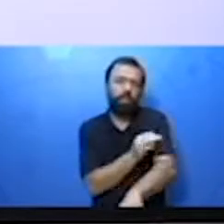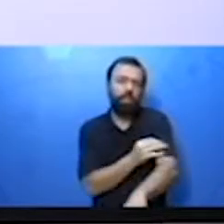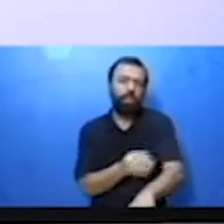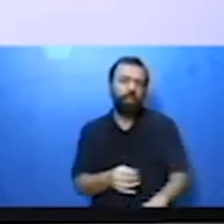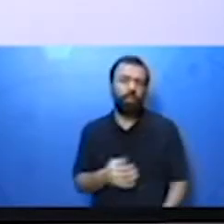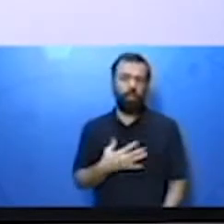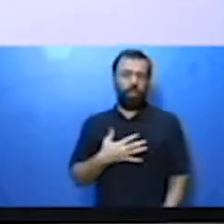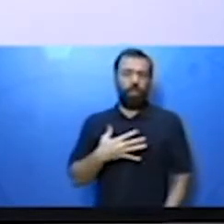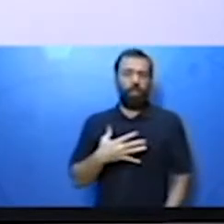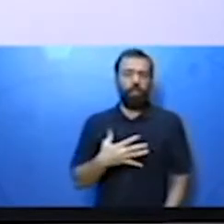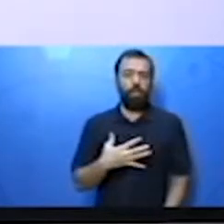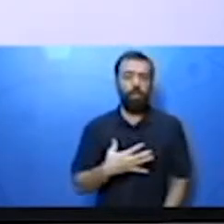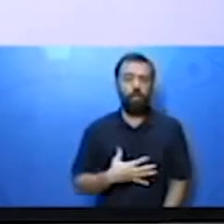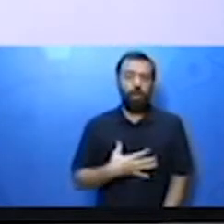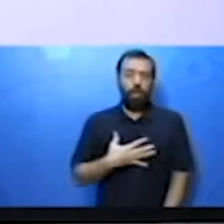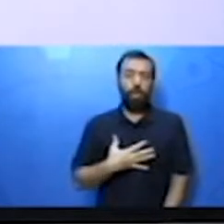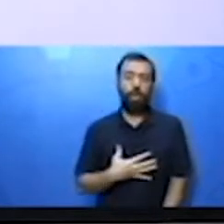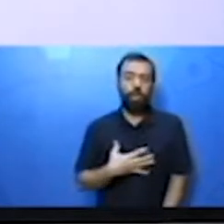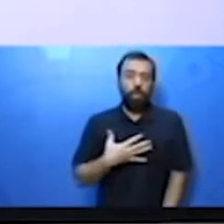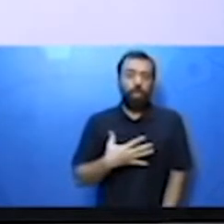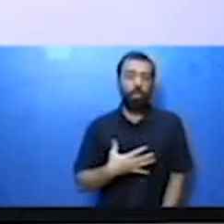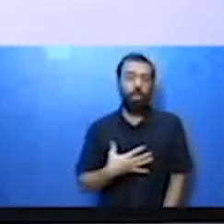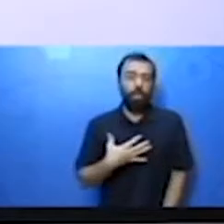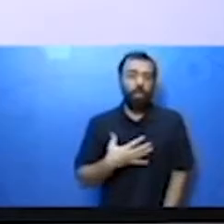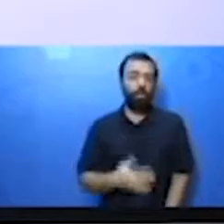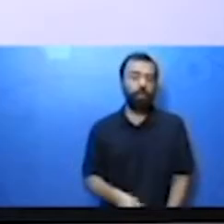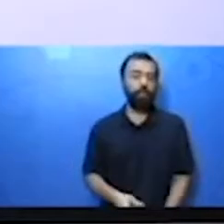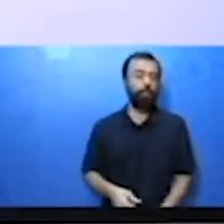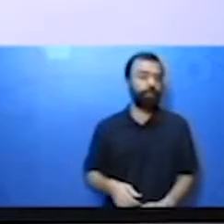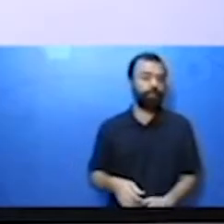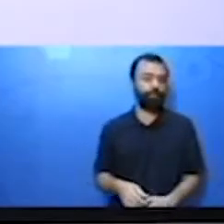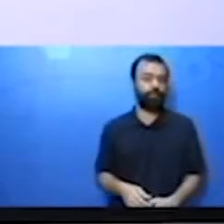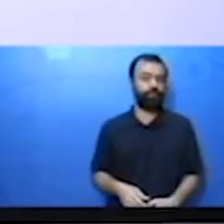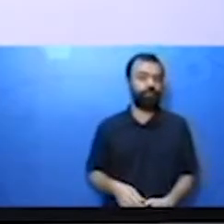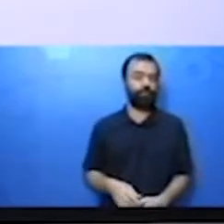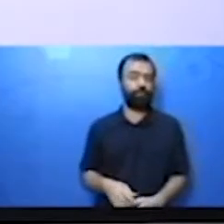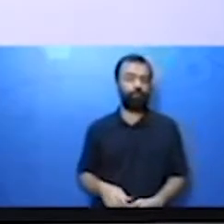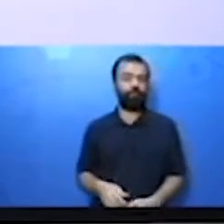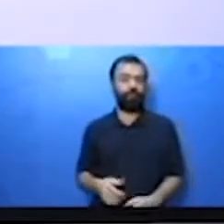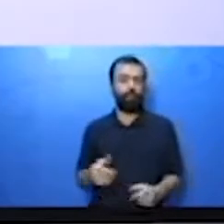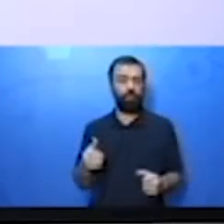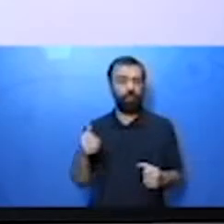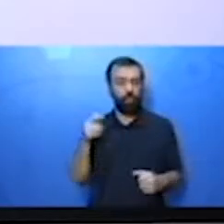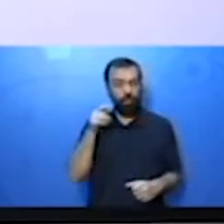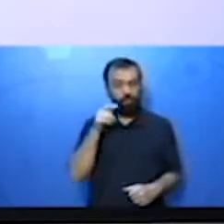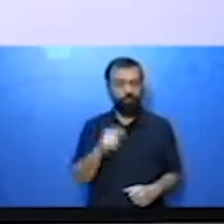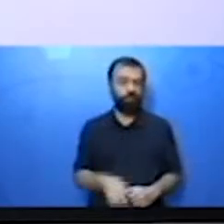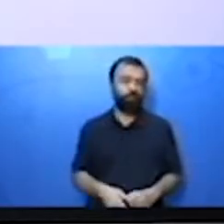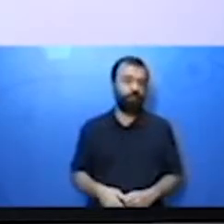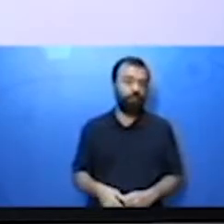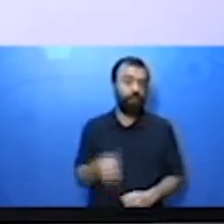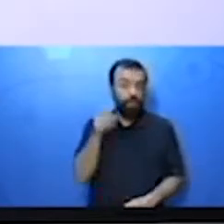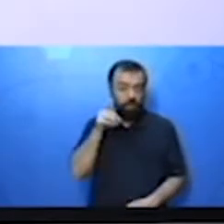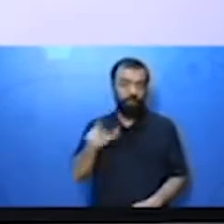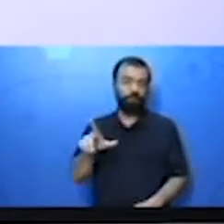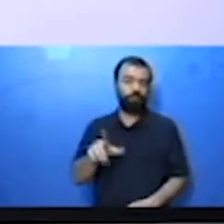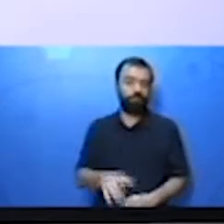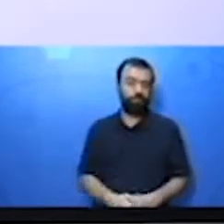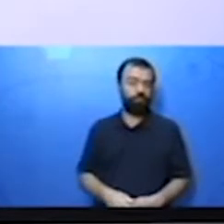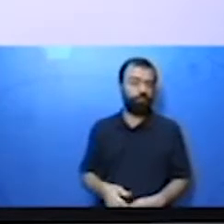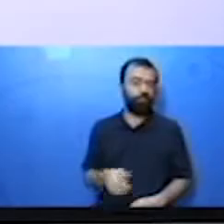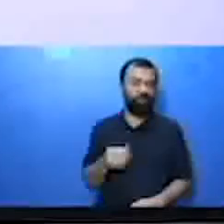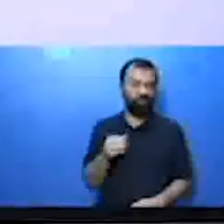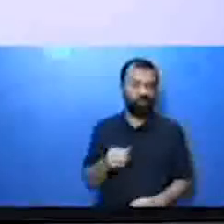falta de ar e assim por diante. Tudo isso são reações alérgicas que pode levar à morte.